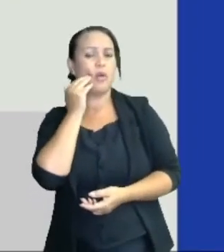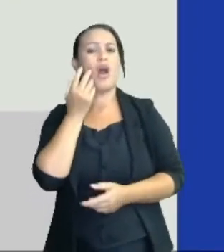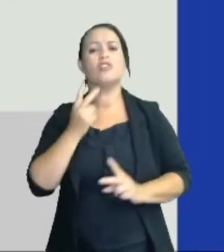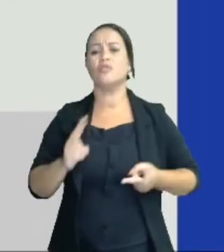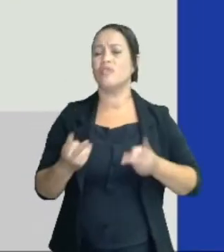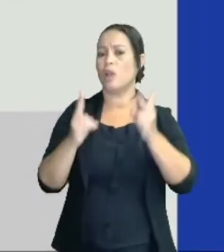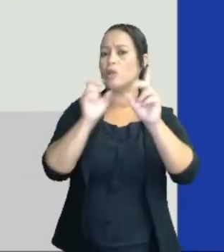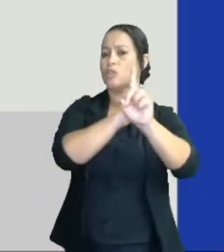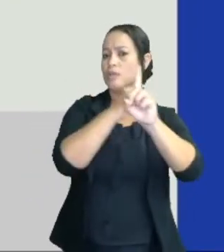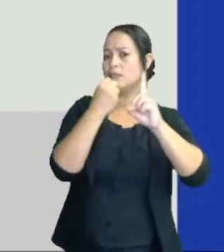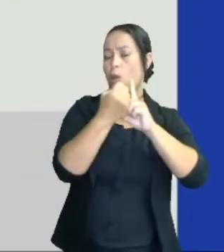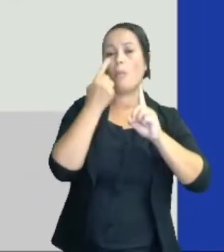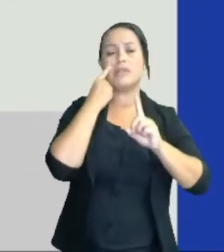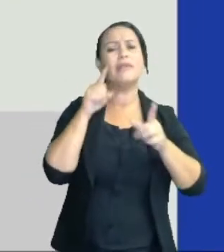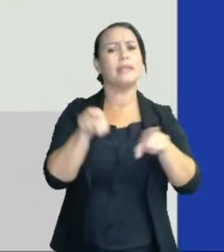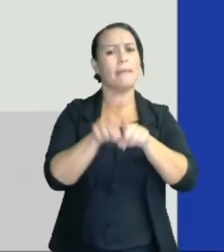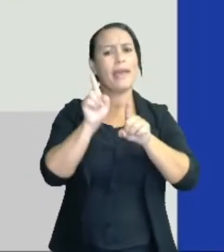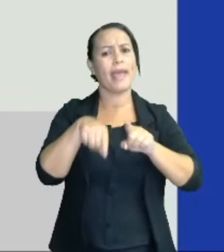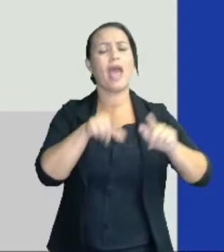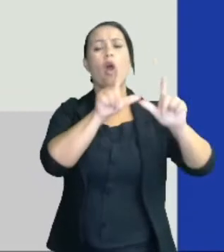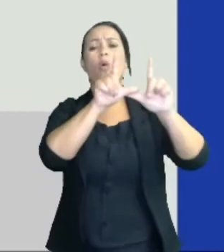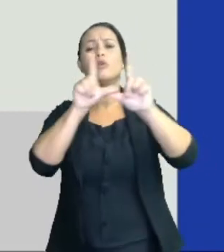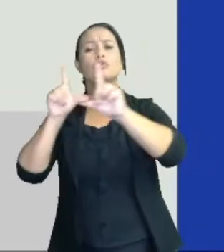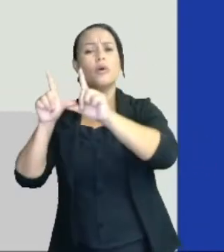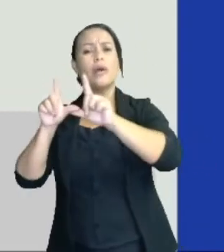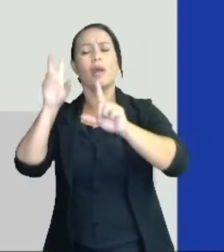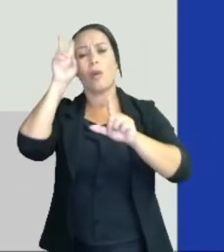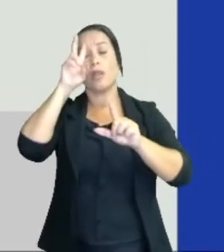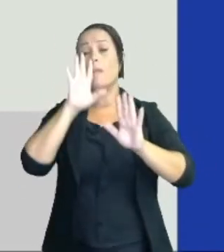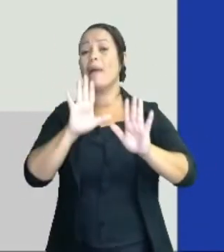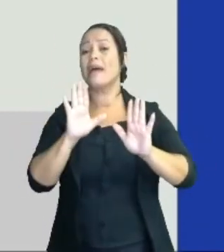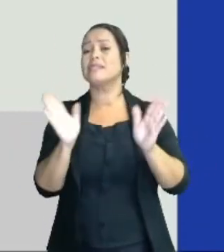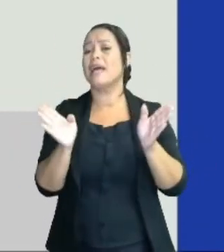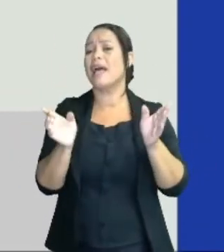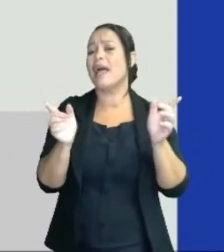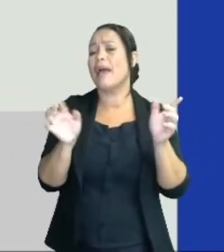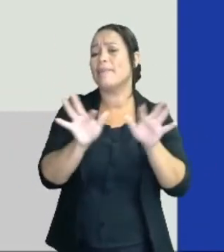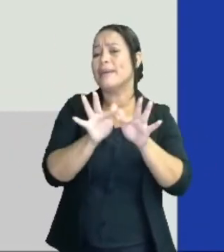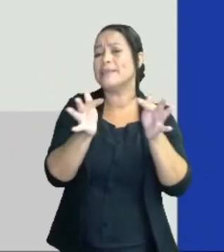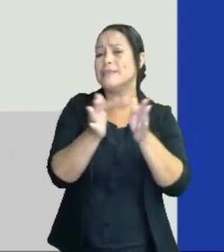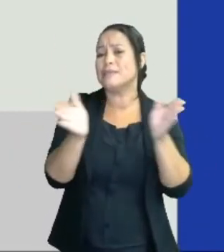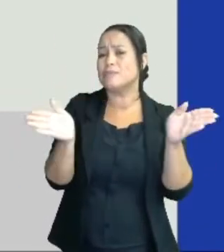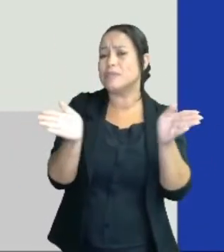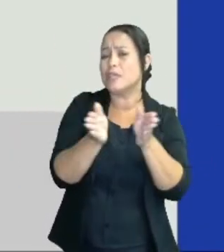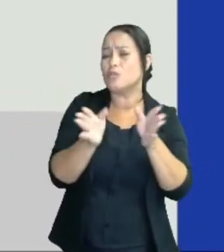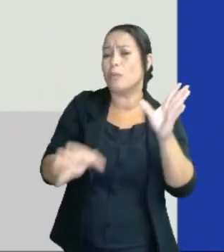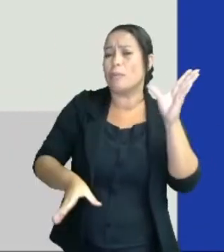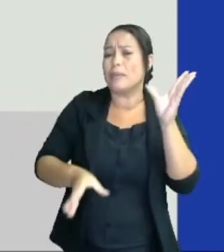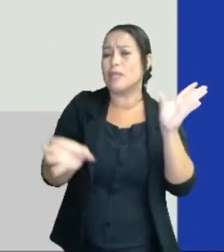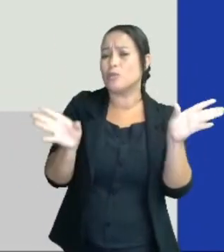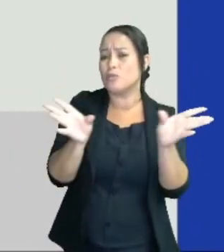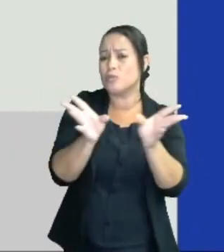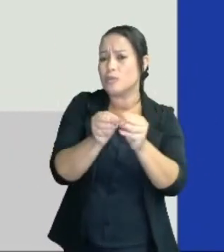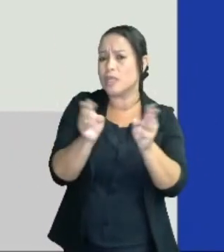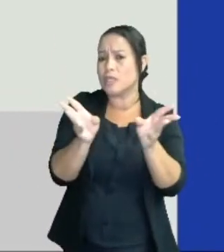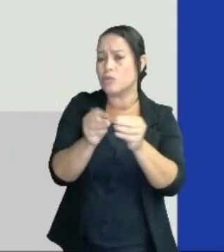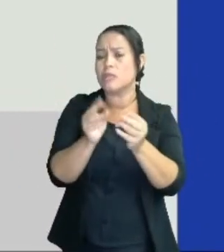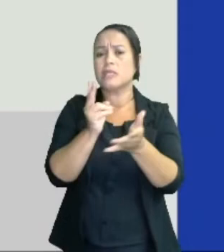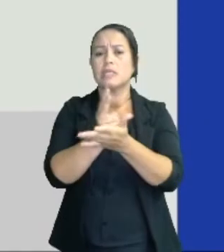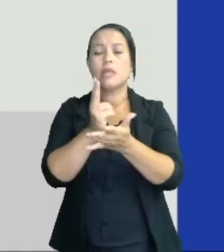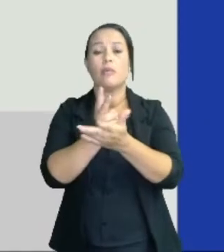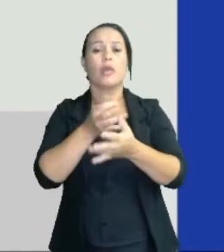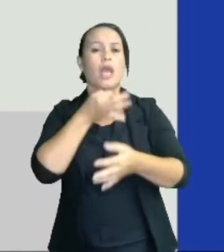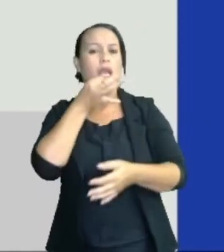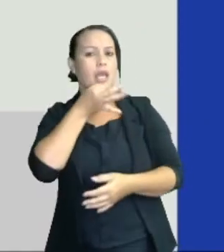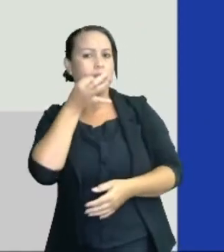uma história em quadrinho, só que ela é mais curta e ela sempre faz crítica aos valores sociais, as